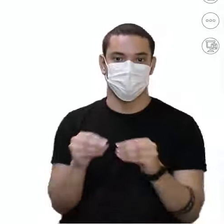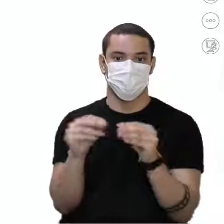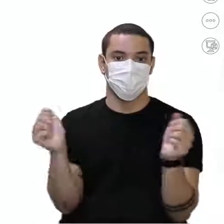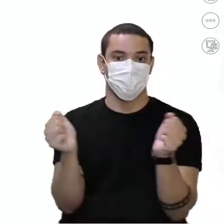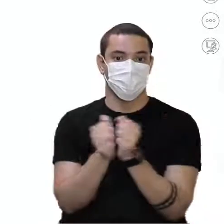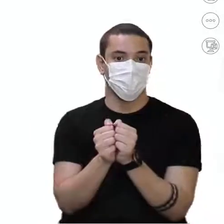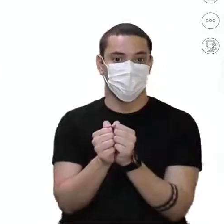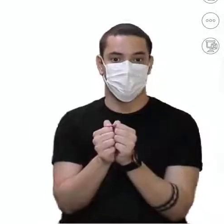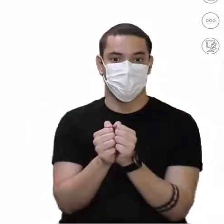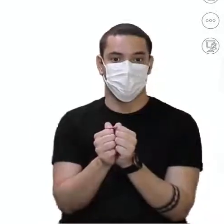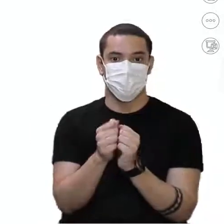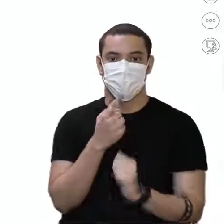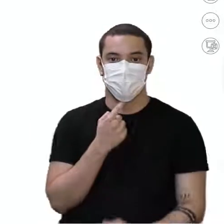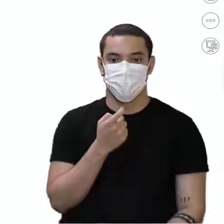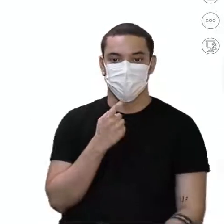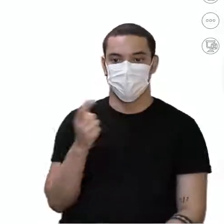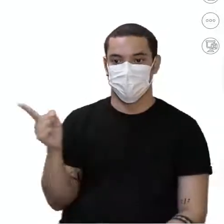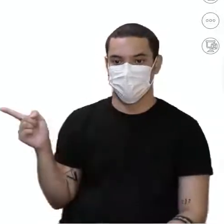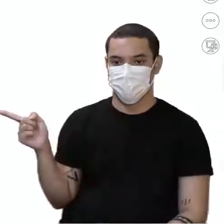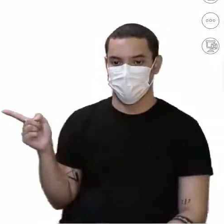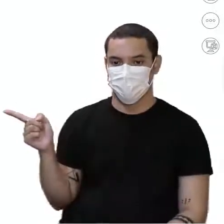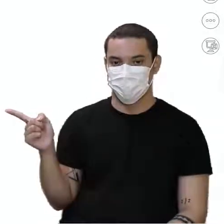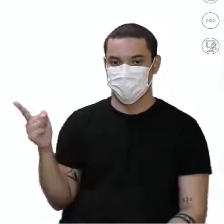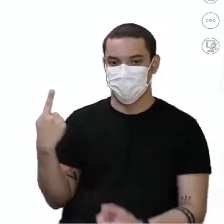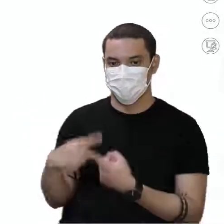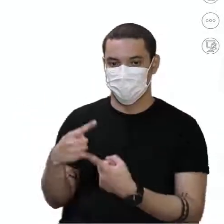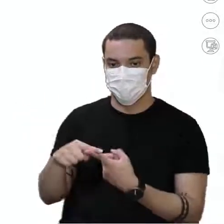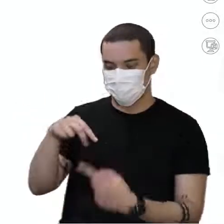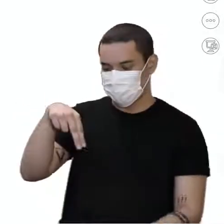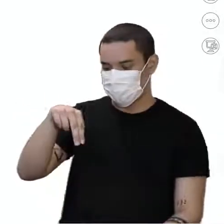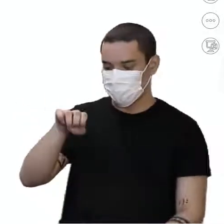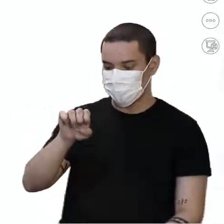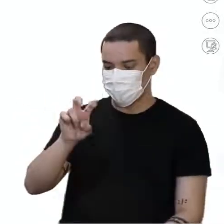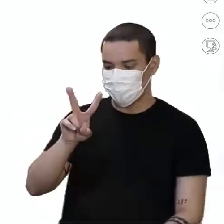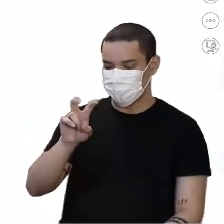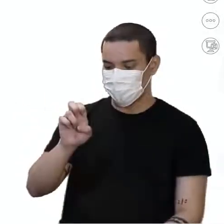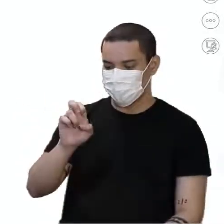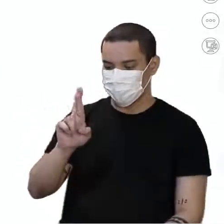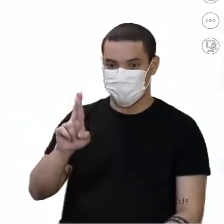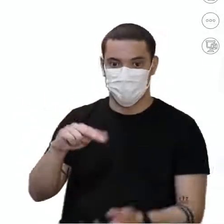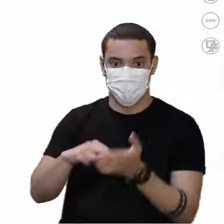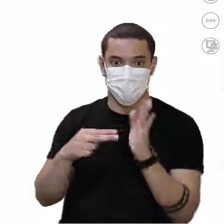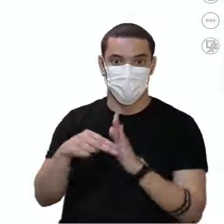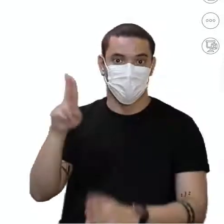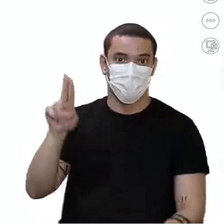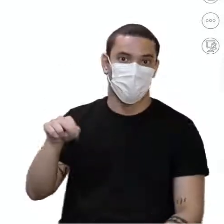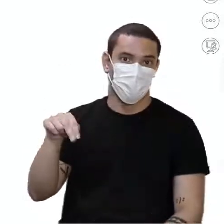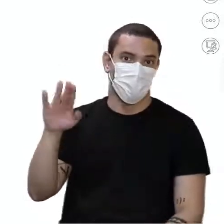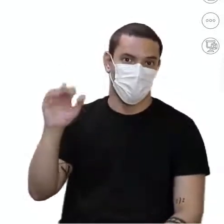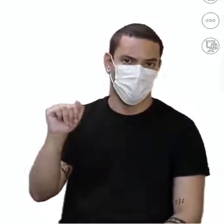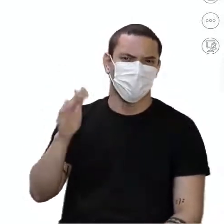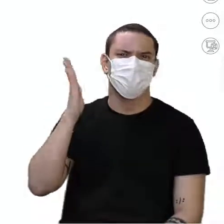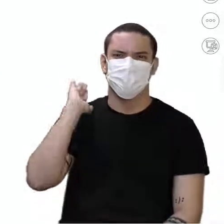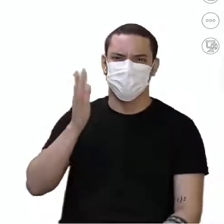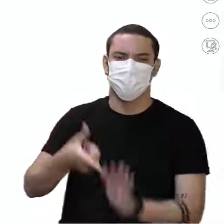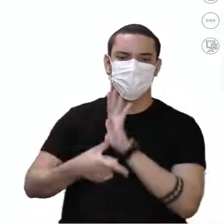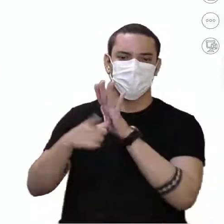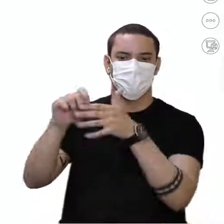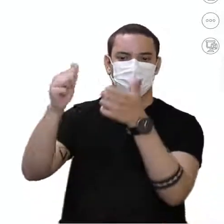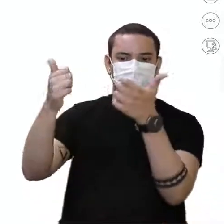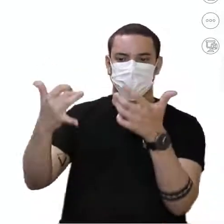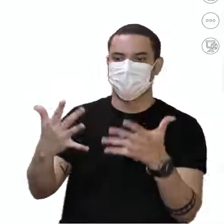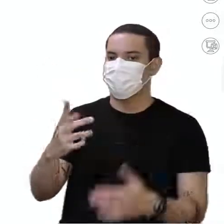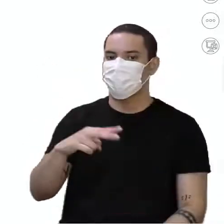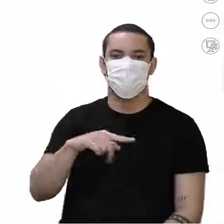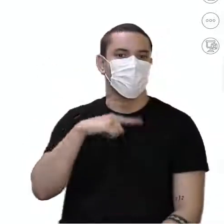em cima, onde está em vermelho? Por causa desse never aqui. Por conta do never, eu não posso usar, eu já comentei com vocês, eu não posso